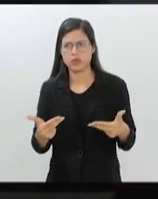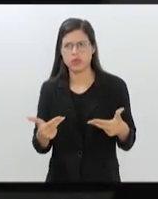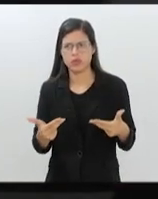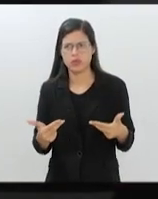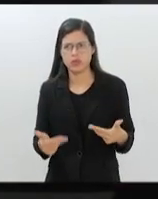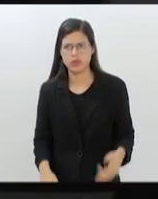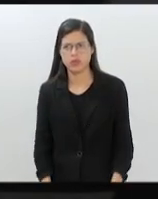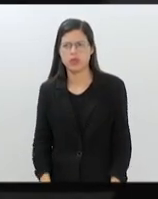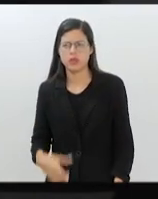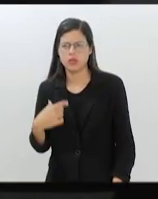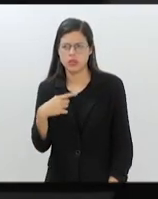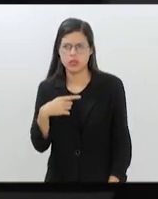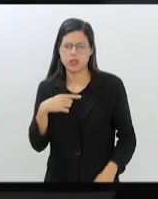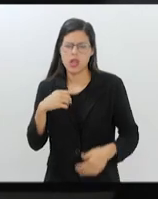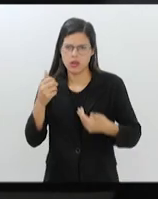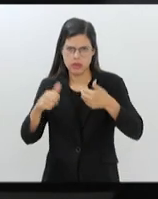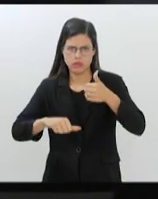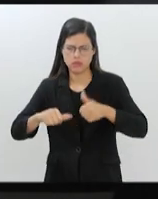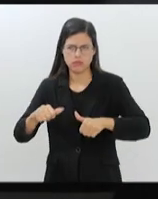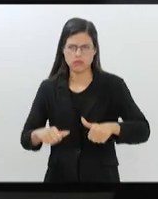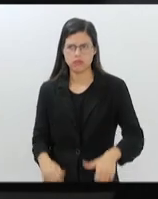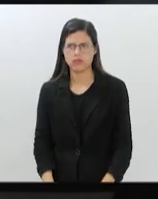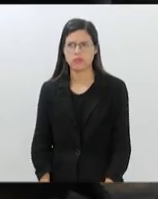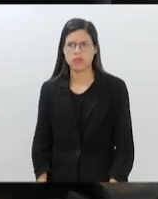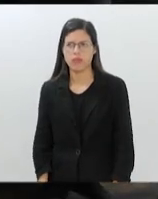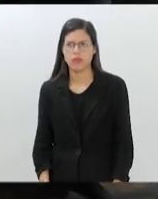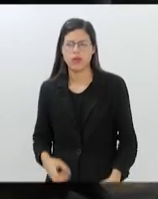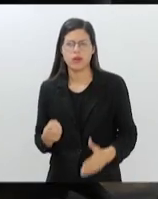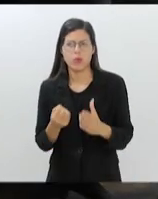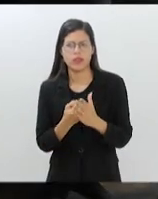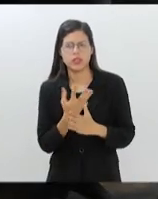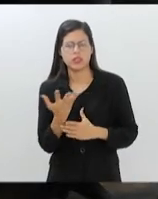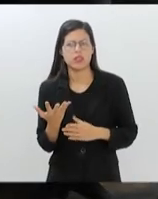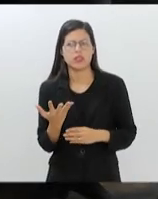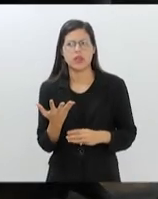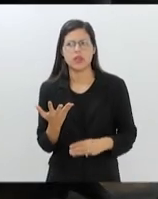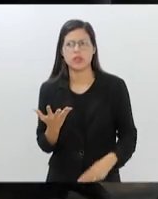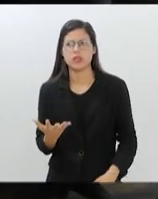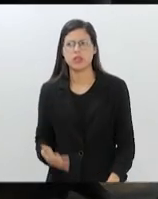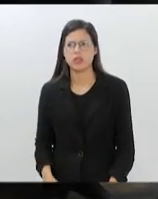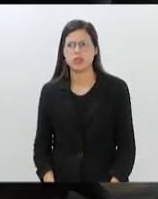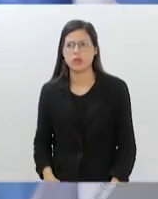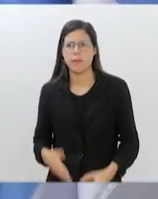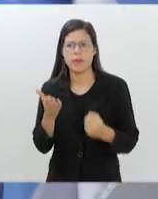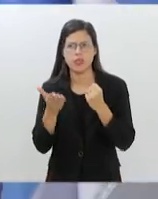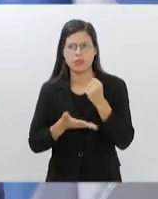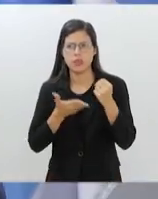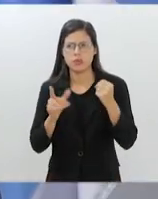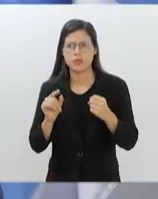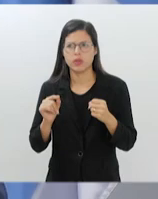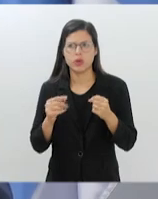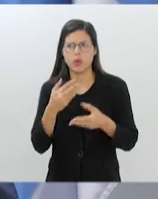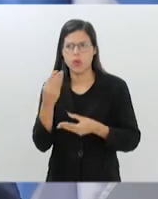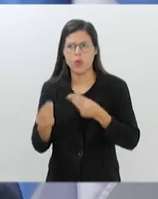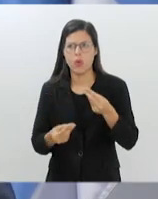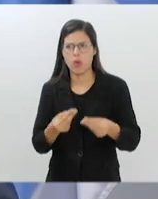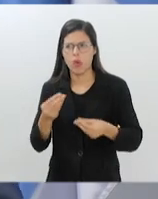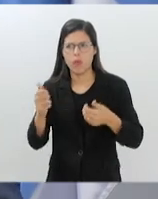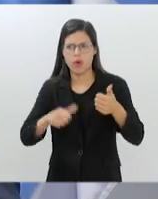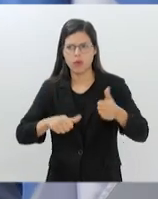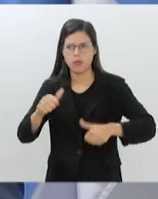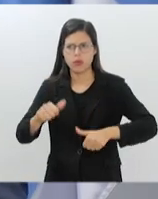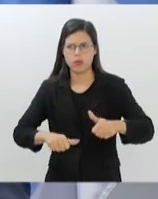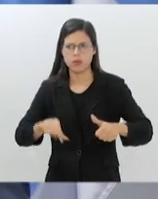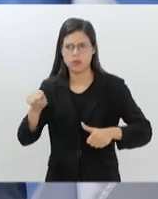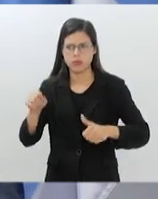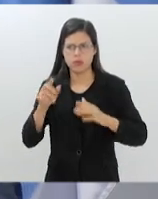as métricas algo que que é algo número de impactos sim mas é baseado em qu como é que mede o número de impactos a senhora do